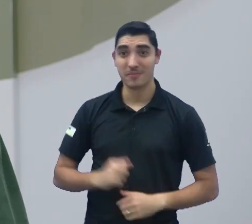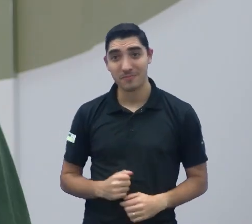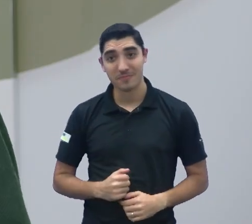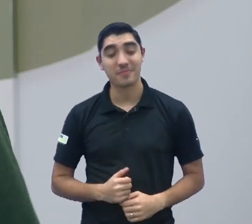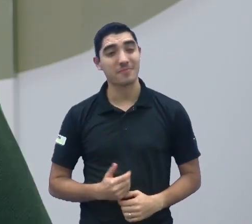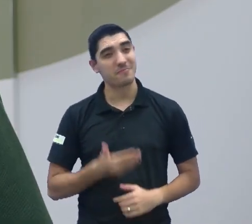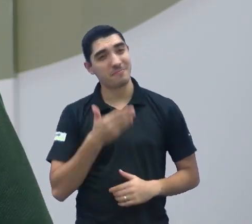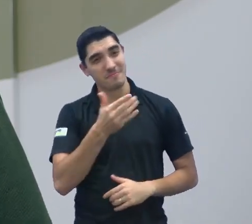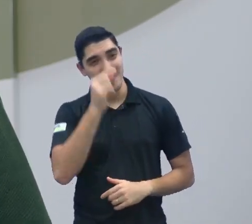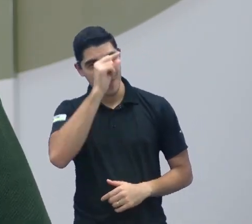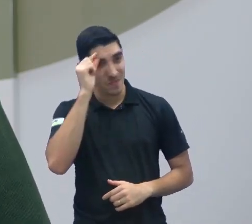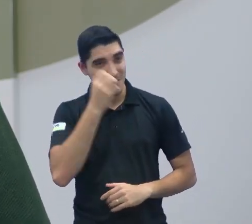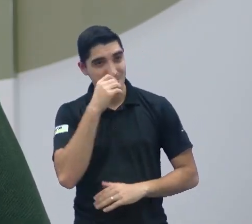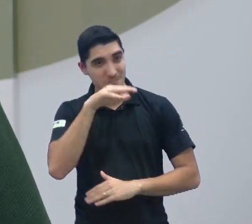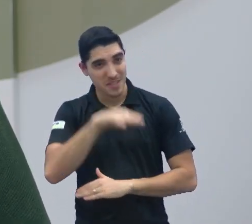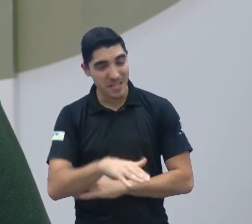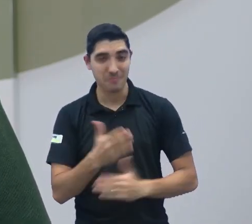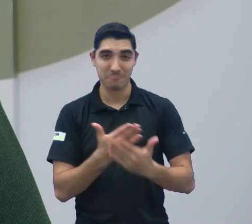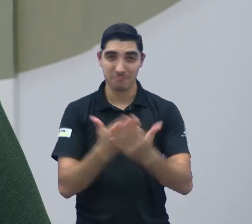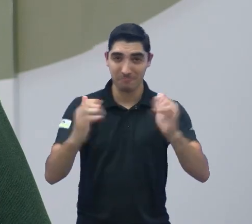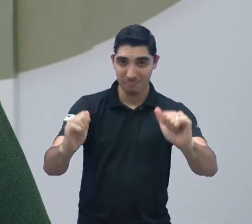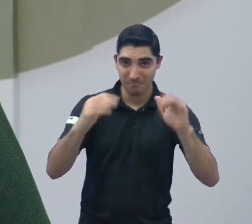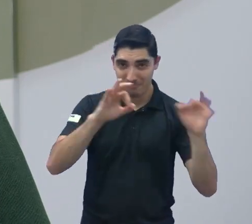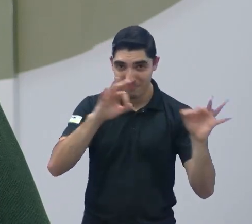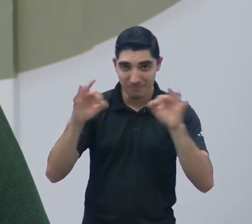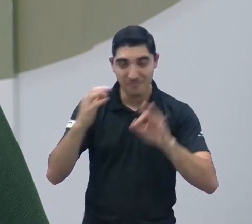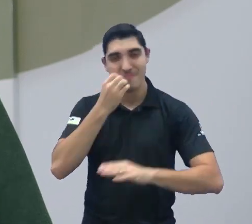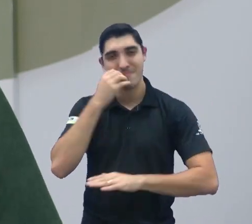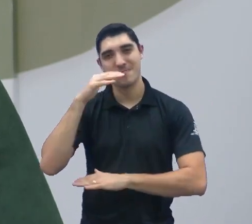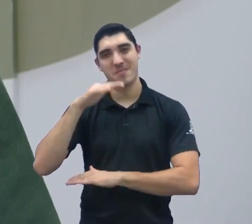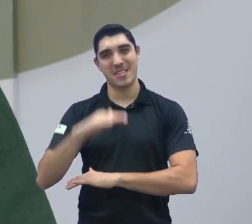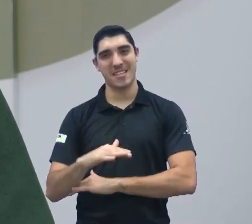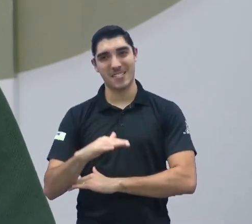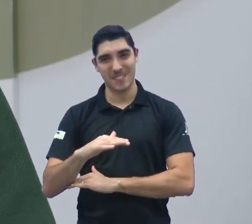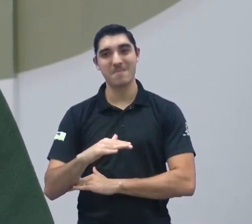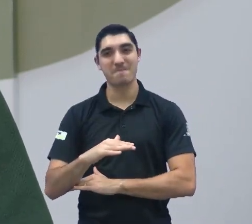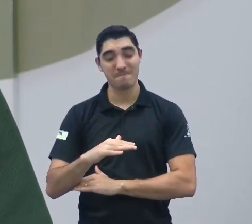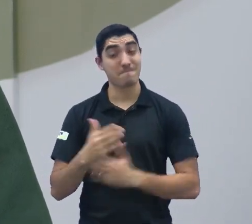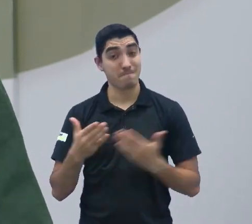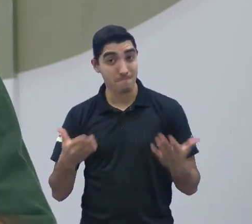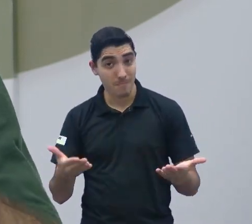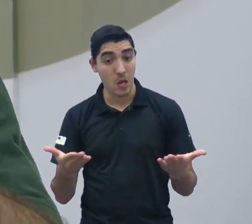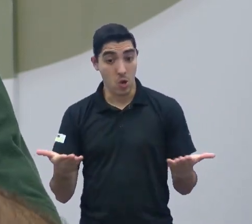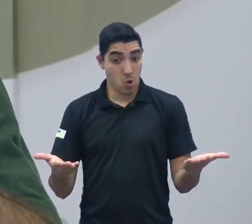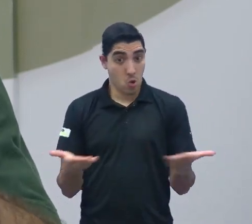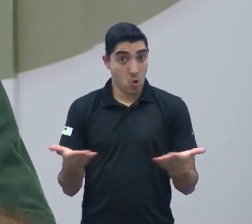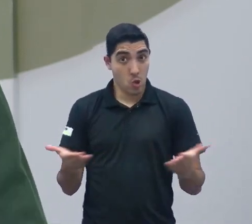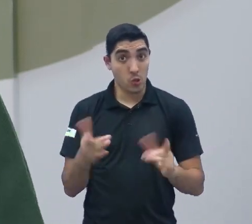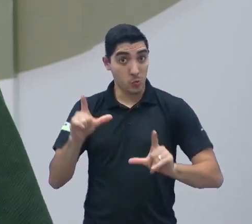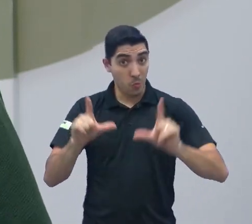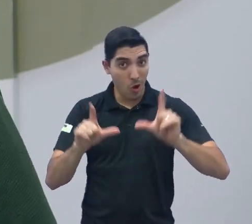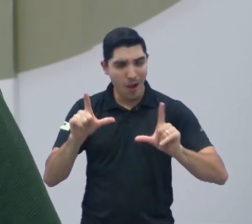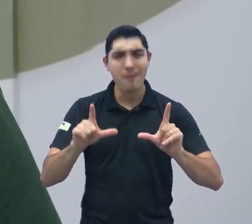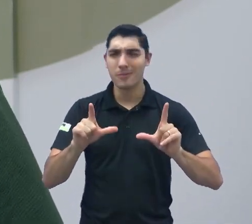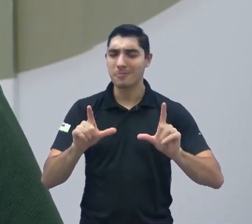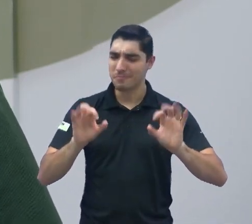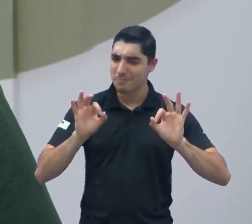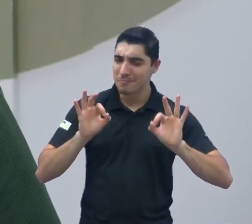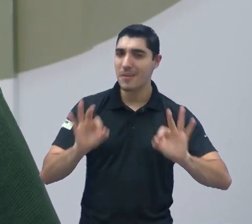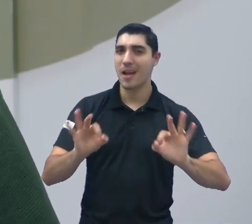tarde, Vieira. Boa tarde a todos ligadinhos aqui no Hora do Esporte. Hoje o programa a gente pode dizer que ele